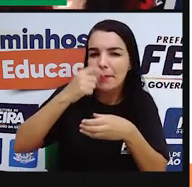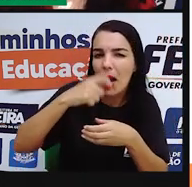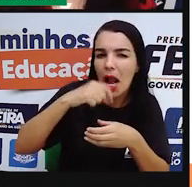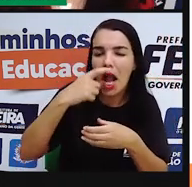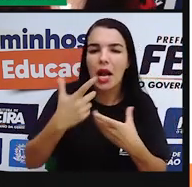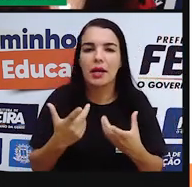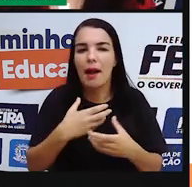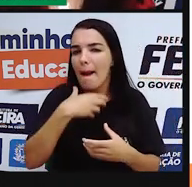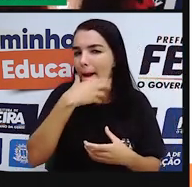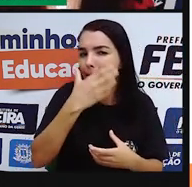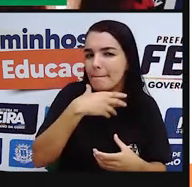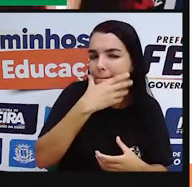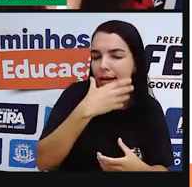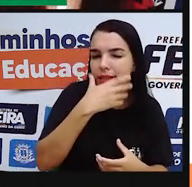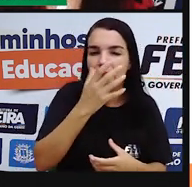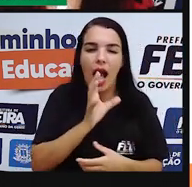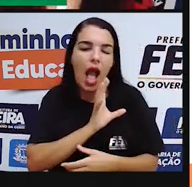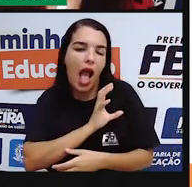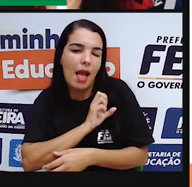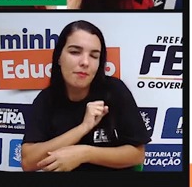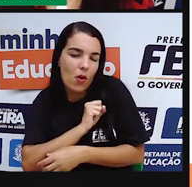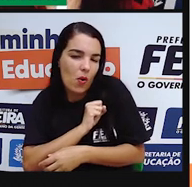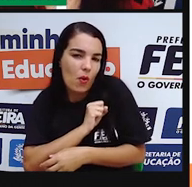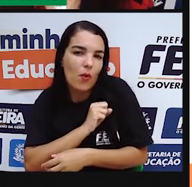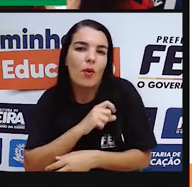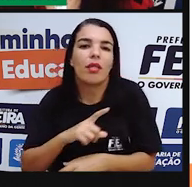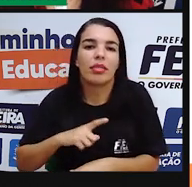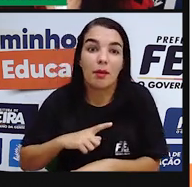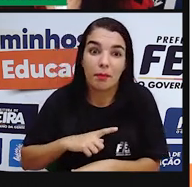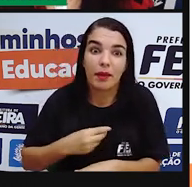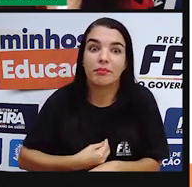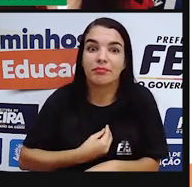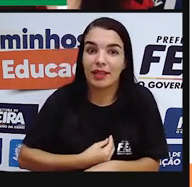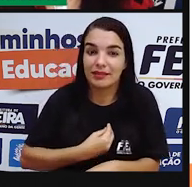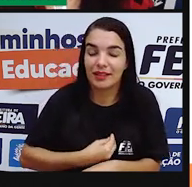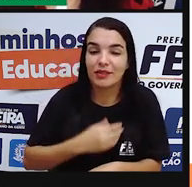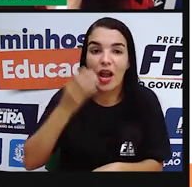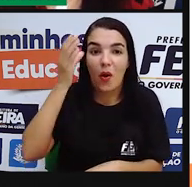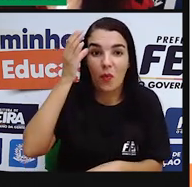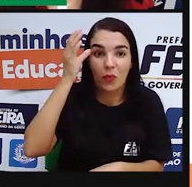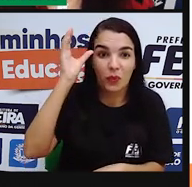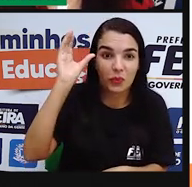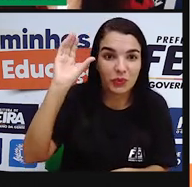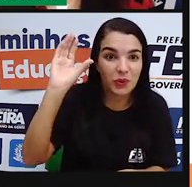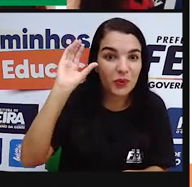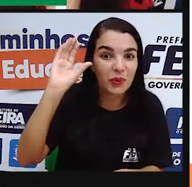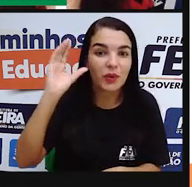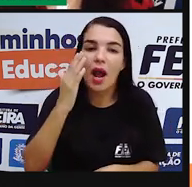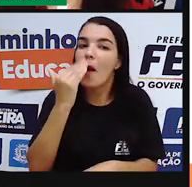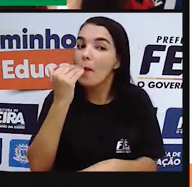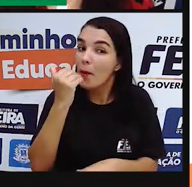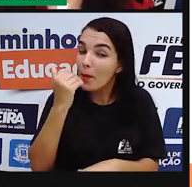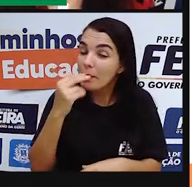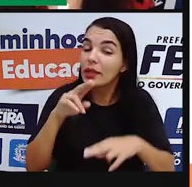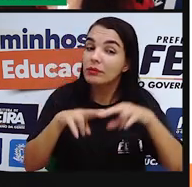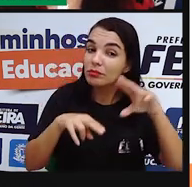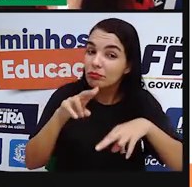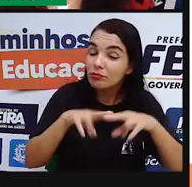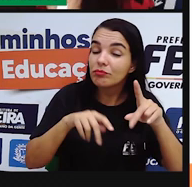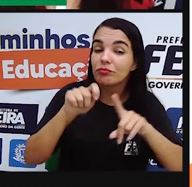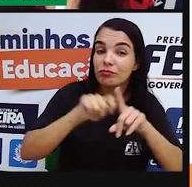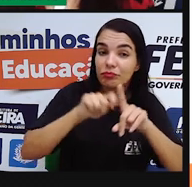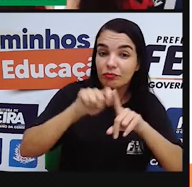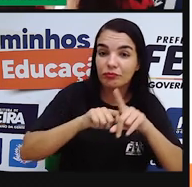A maçã do amor também está muito presente na nossa cultura aí, como uma comida típica junina,